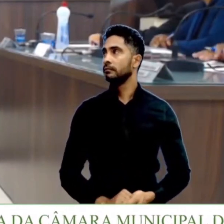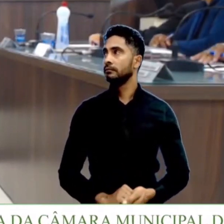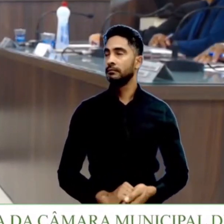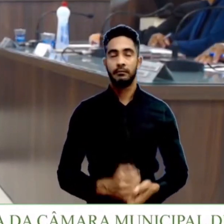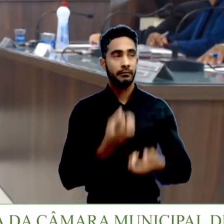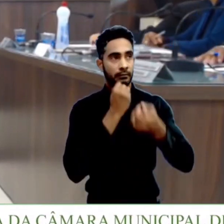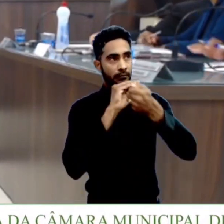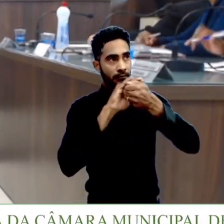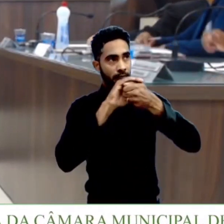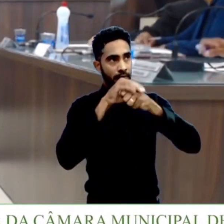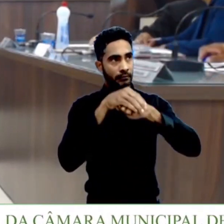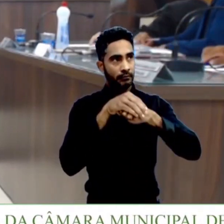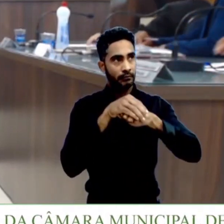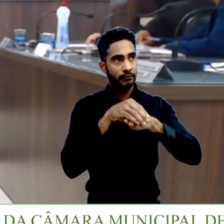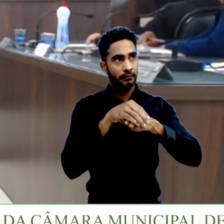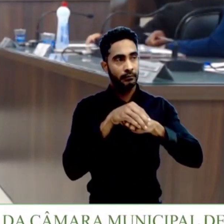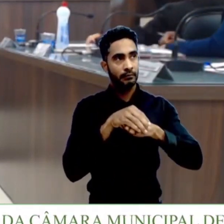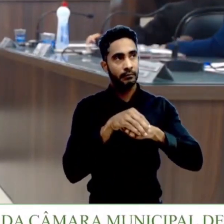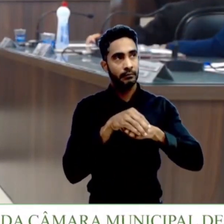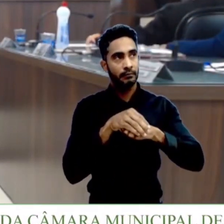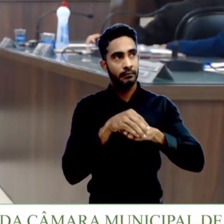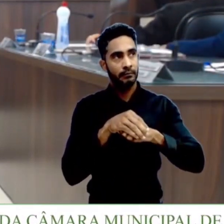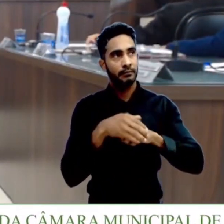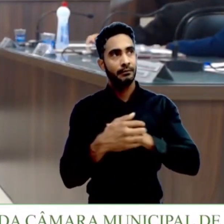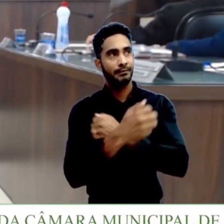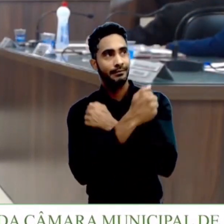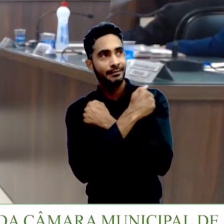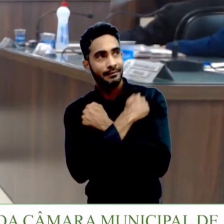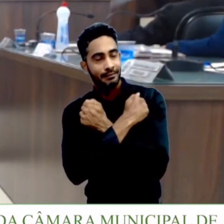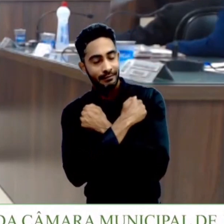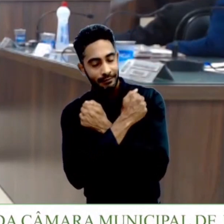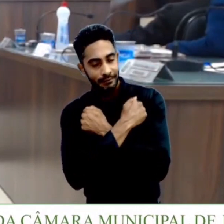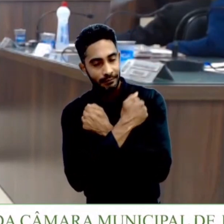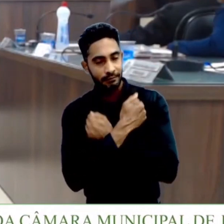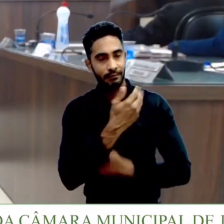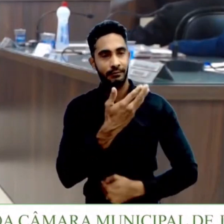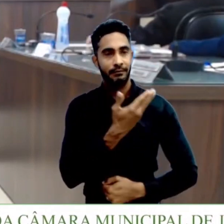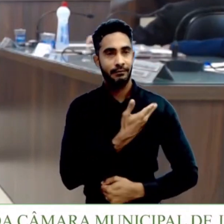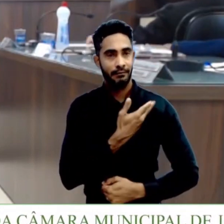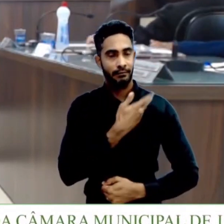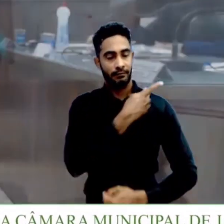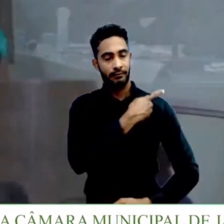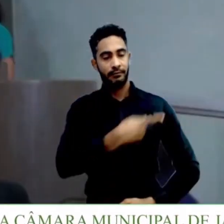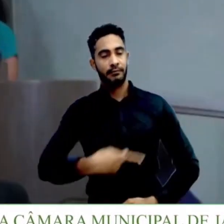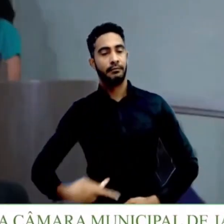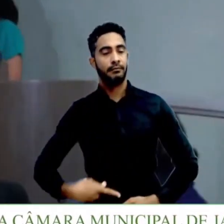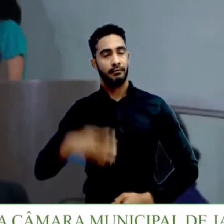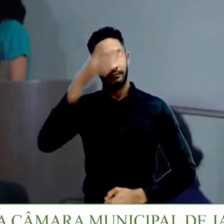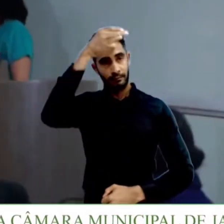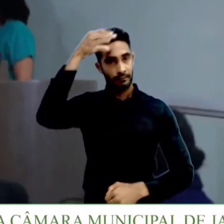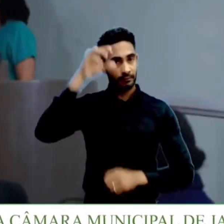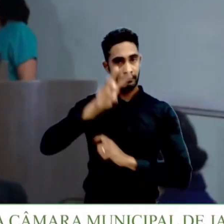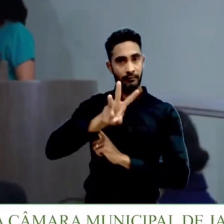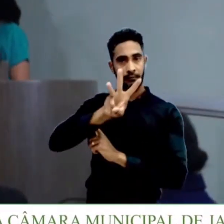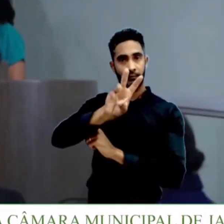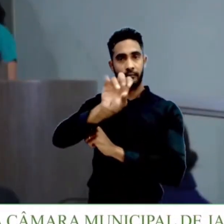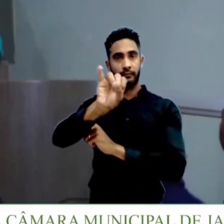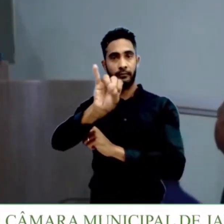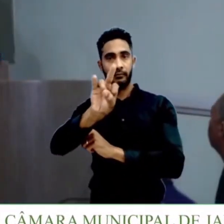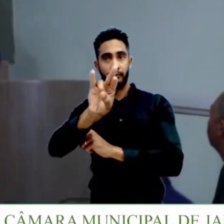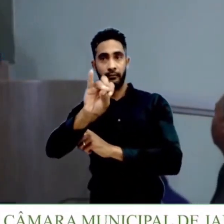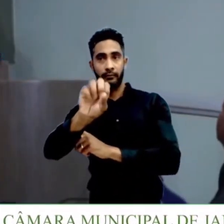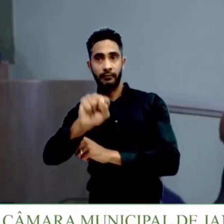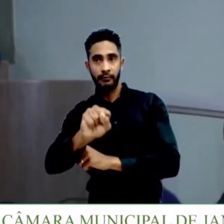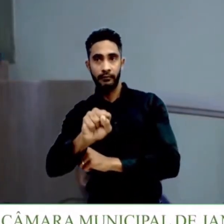Gente, boa noite. No abraço que eu dou aqui ao nosso amigo e presidente dessa casa, o Iris Carlos Lopes,